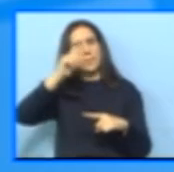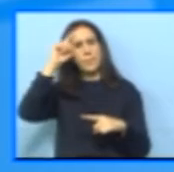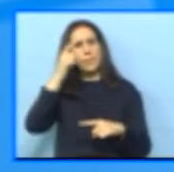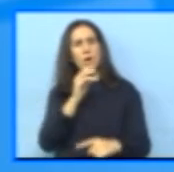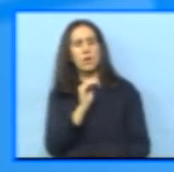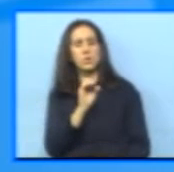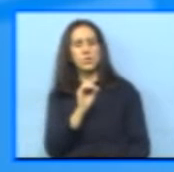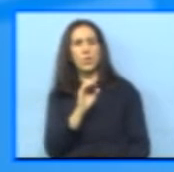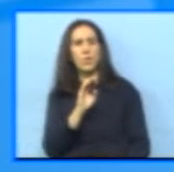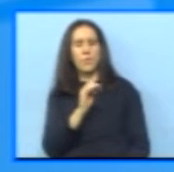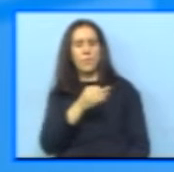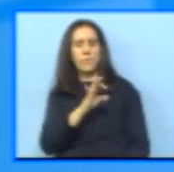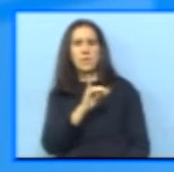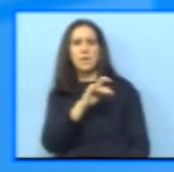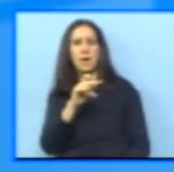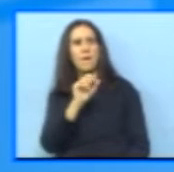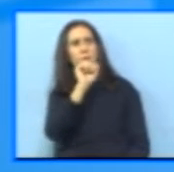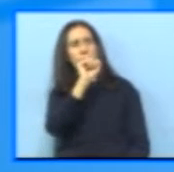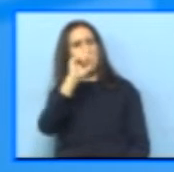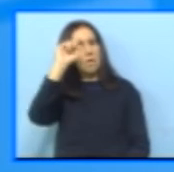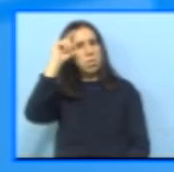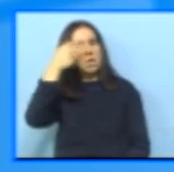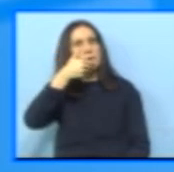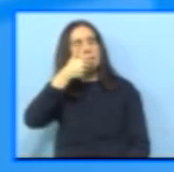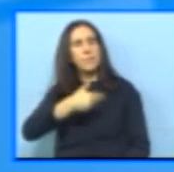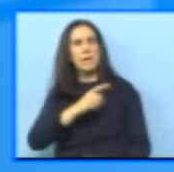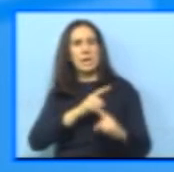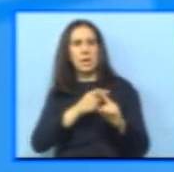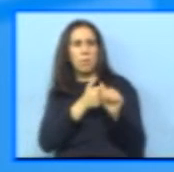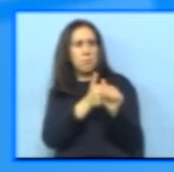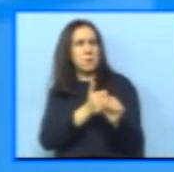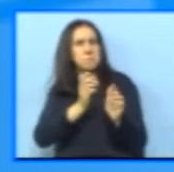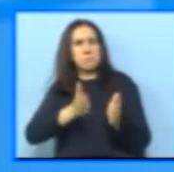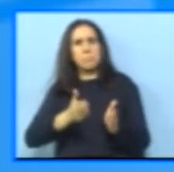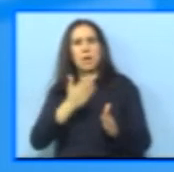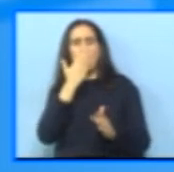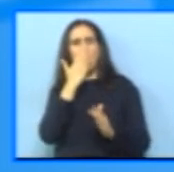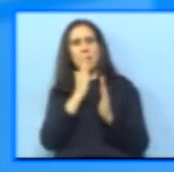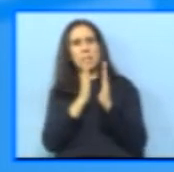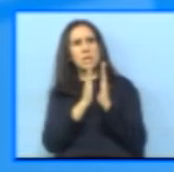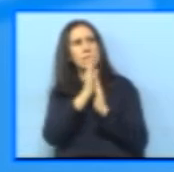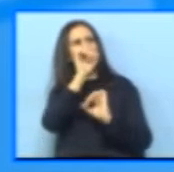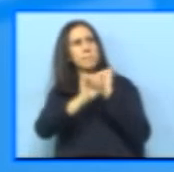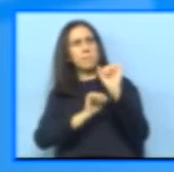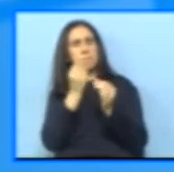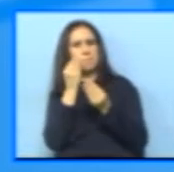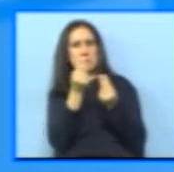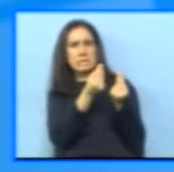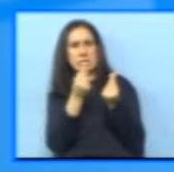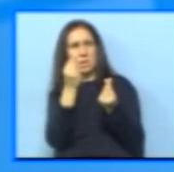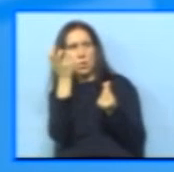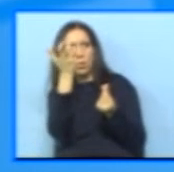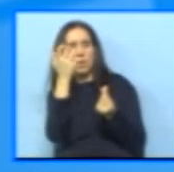sofia grega, essa representação, quase que essa divinização de uma forma de ser, de uma forma cultural,